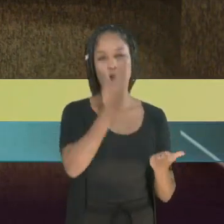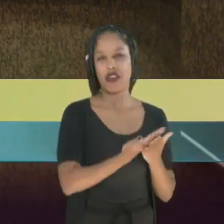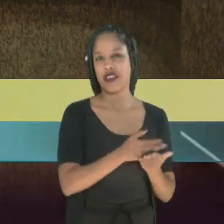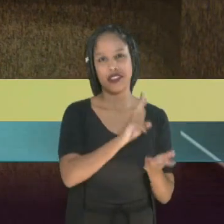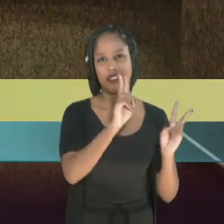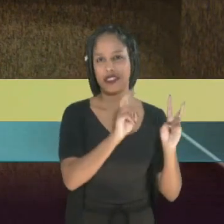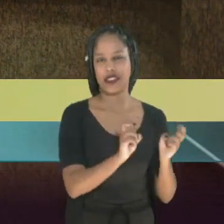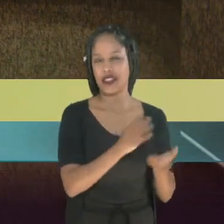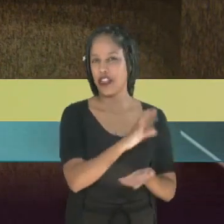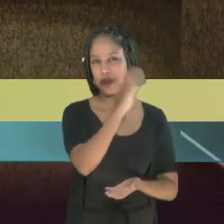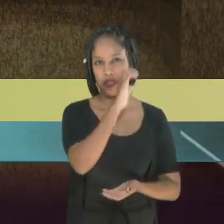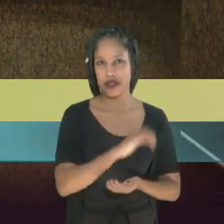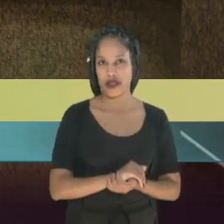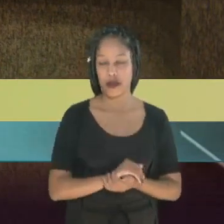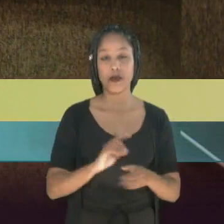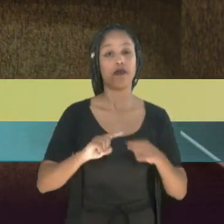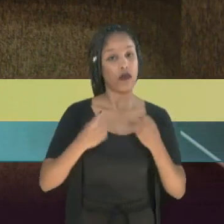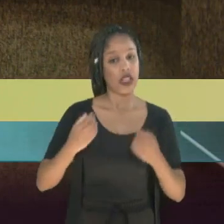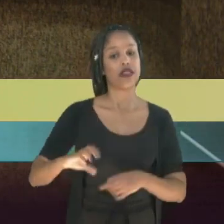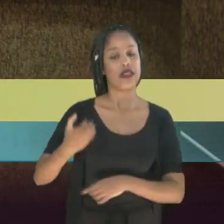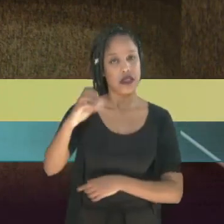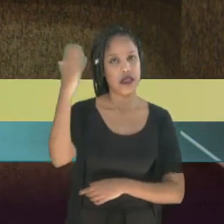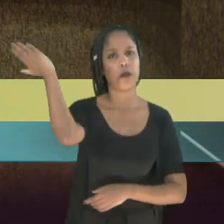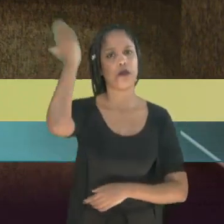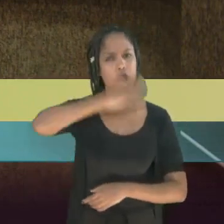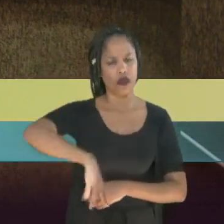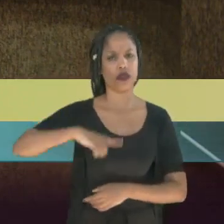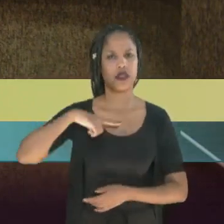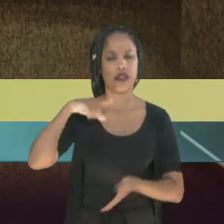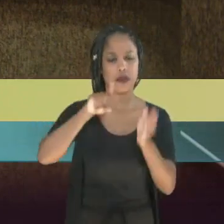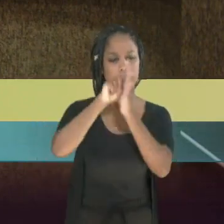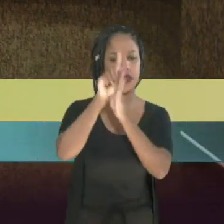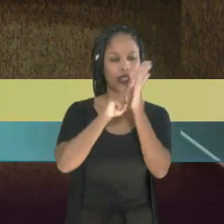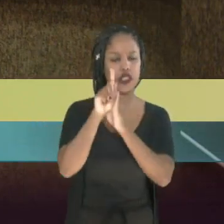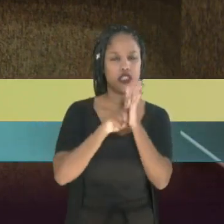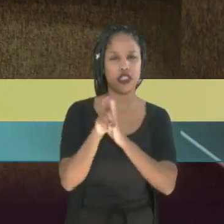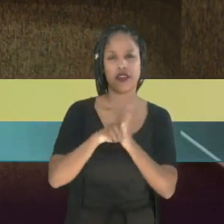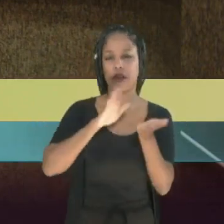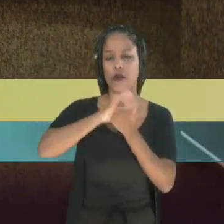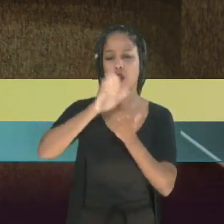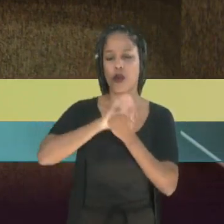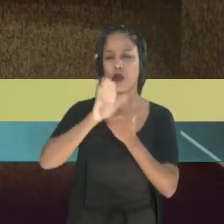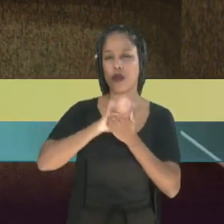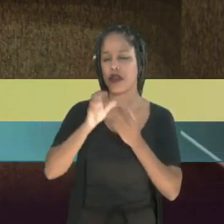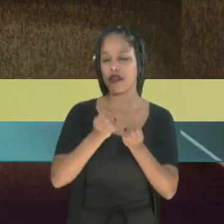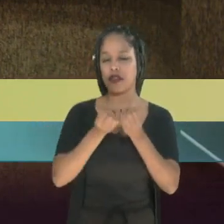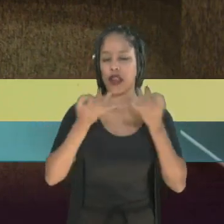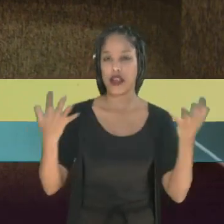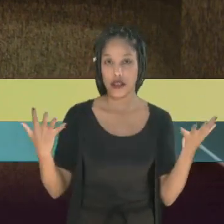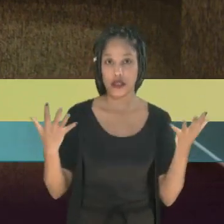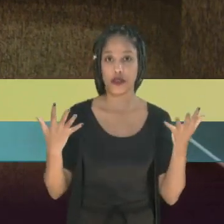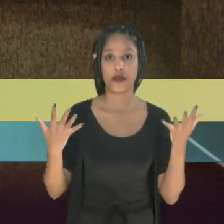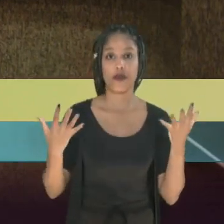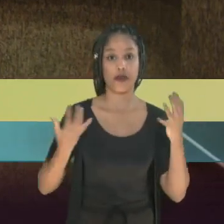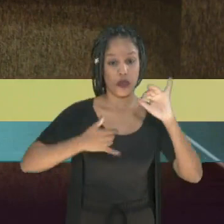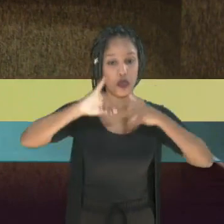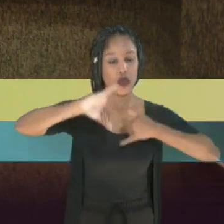comprovou, através de pesquisas publicadas em diversas revistas científicas, que o princípio